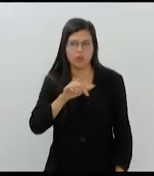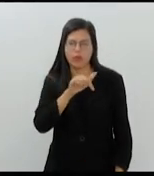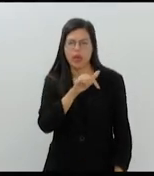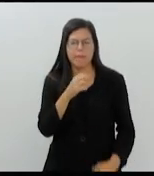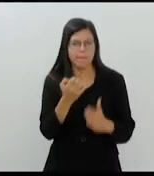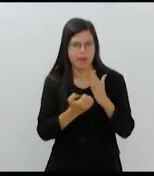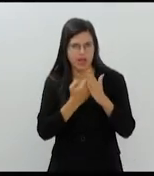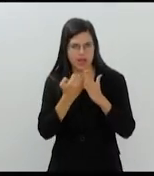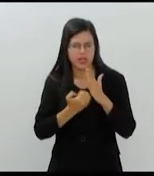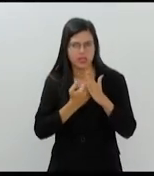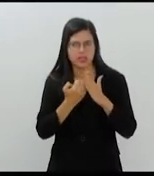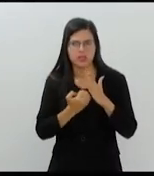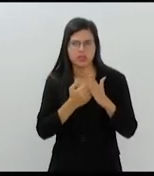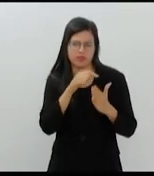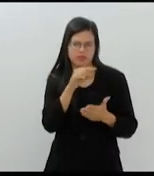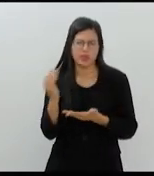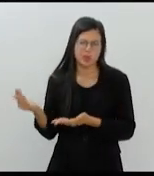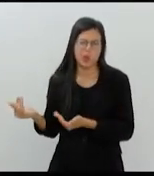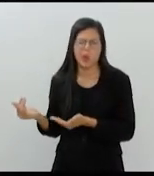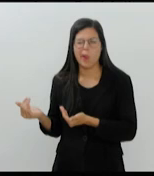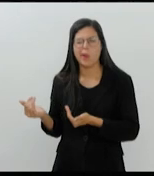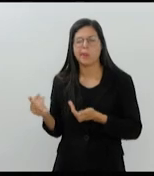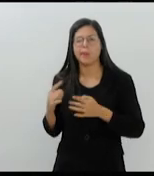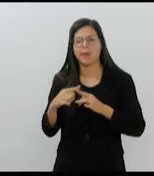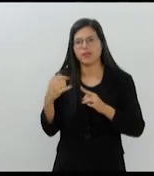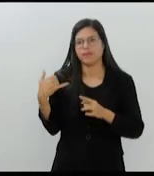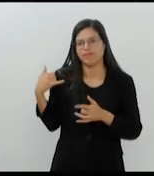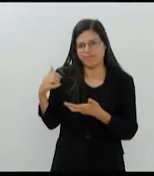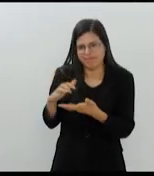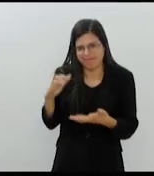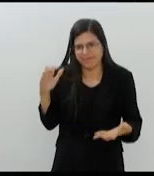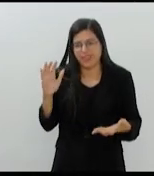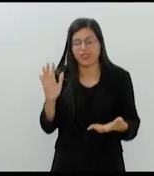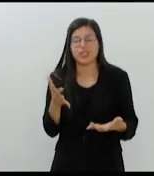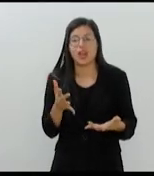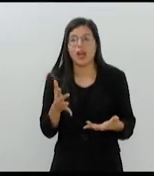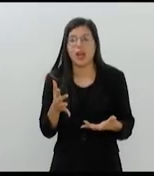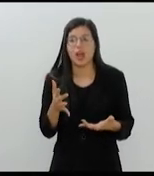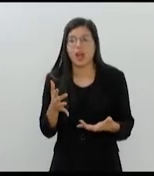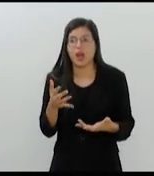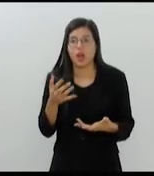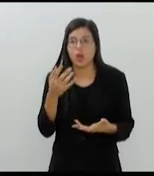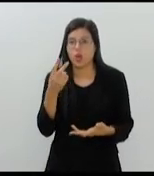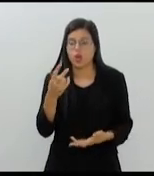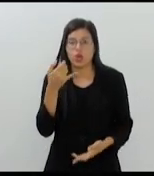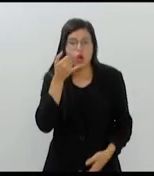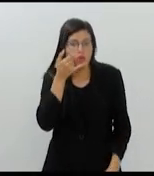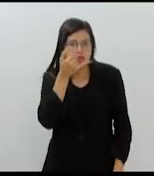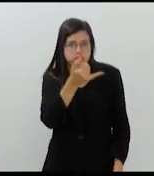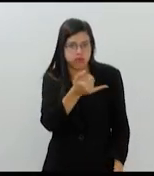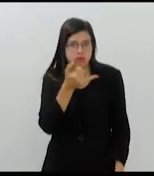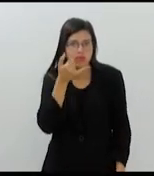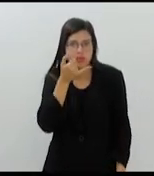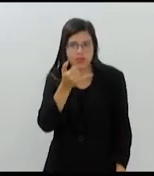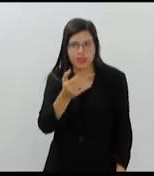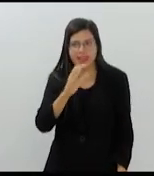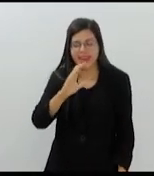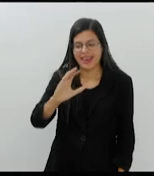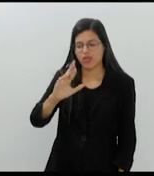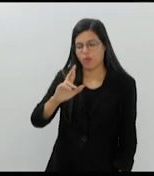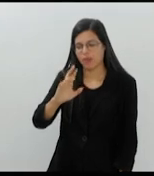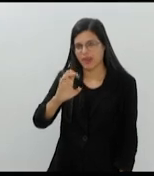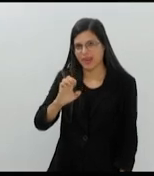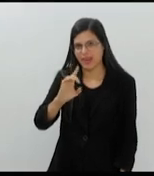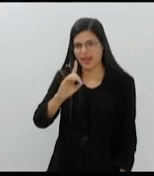muito jovem, mas eu que já sou da terceira idade, que devo receber 2 telefonemas por dia do Crédito Sexta